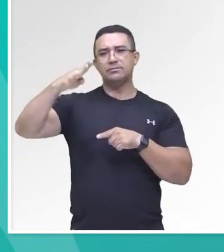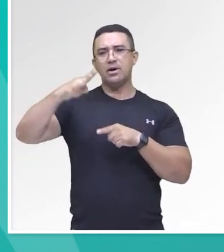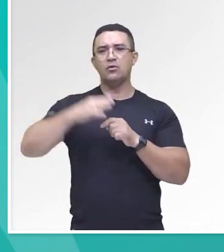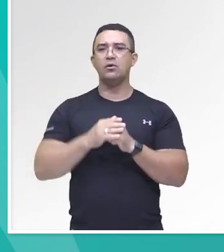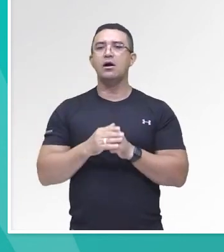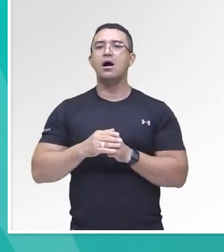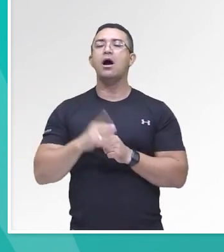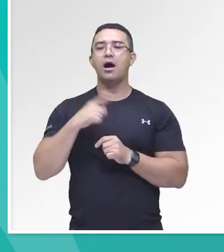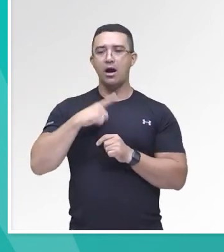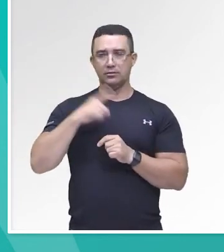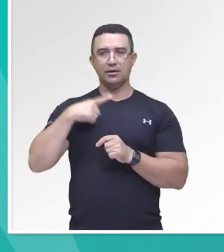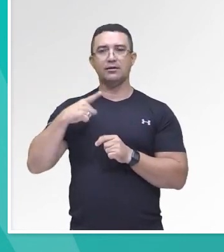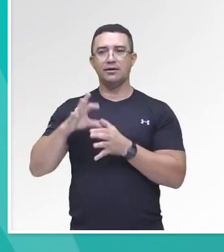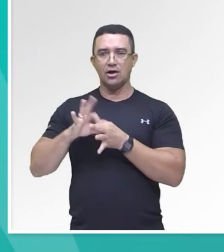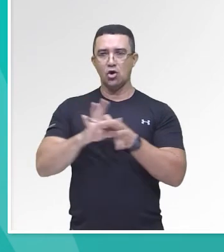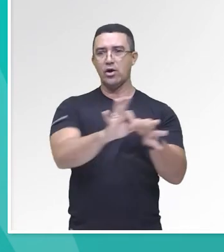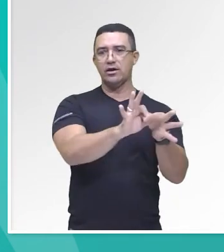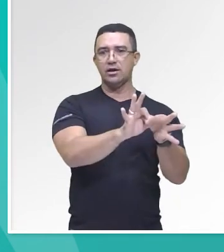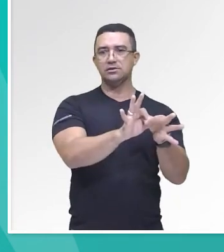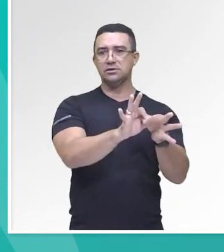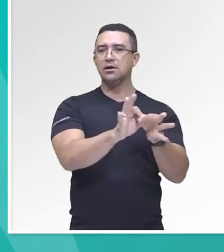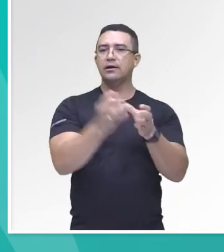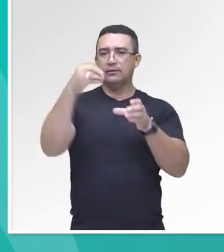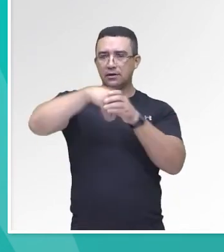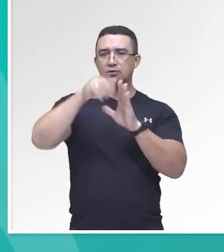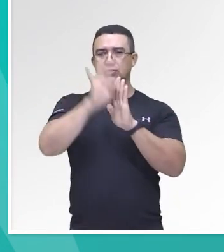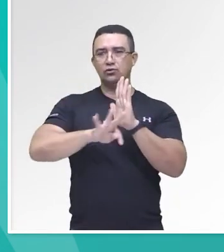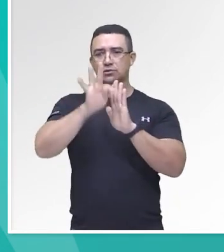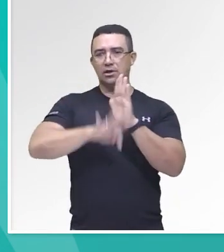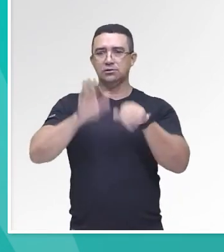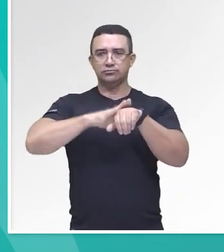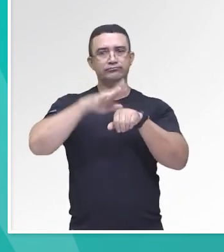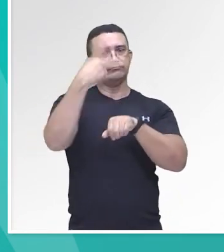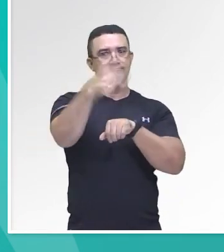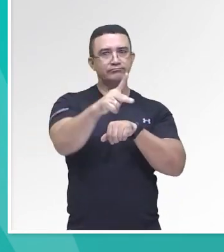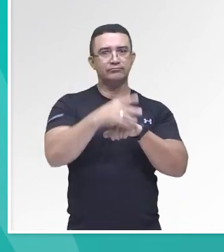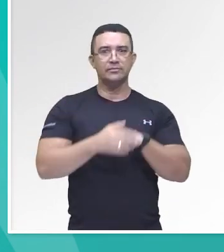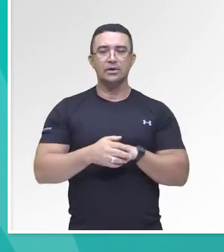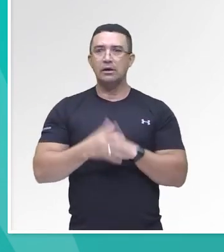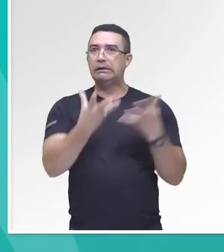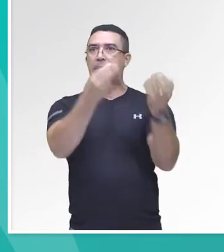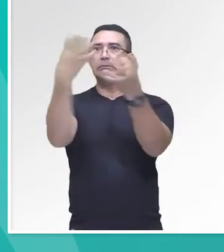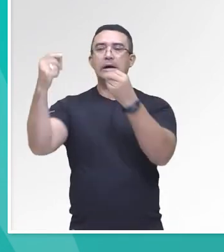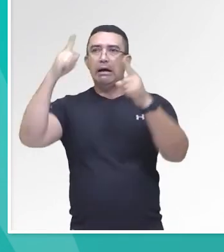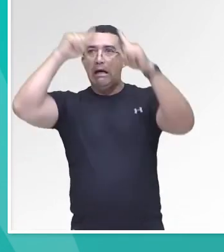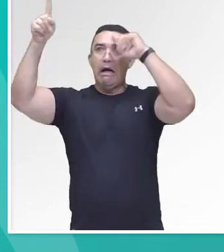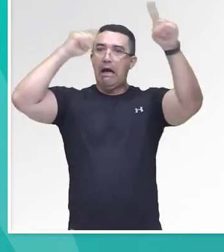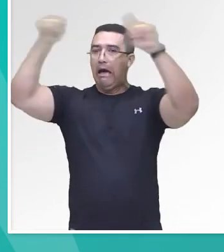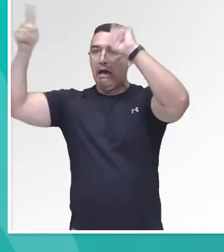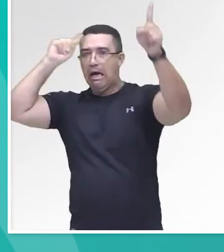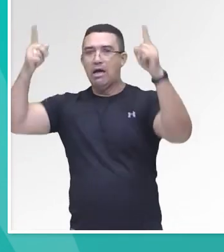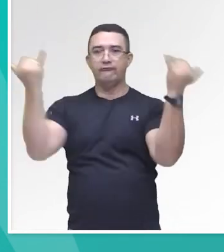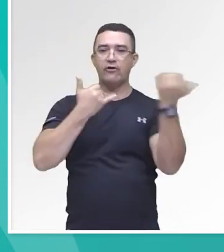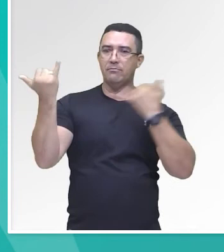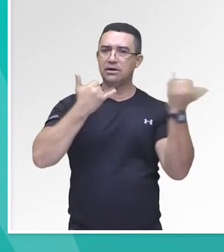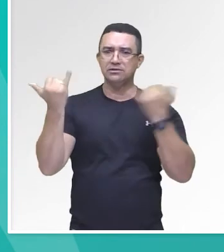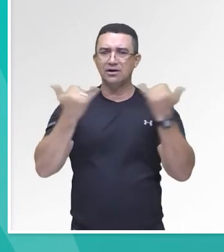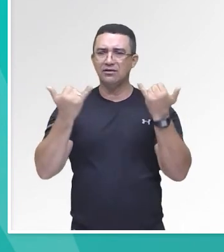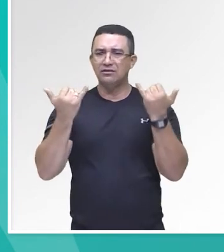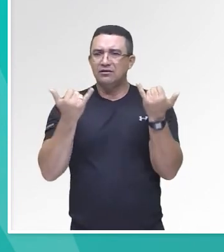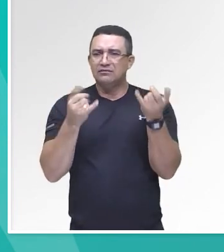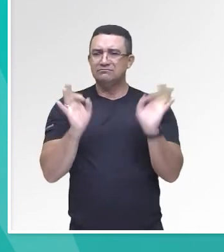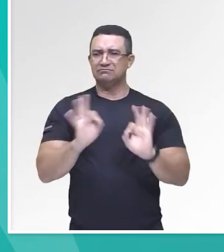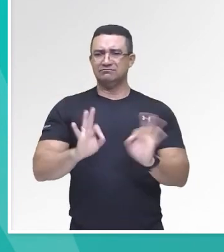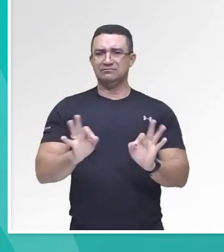tal da coesão não deixe de existir no teu texto e não tenha muita ideia solta, um monte de informação que não diz